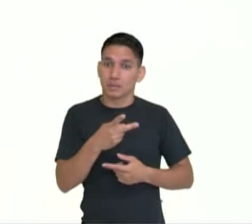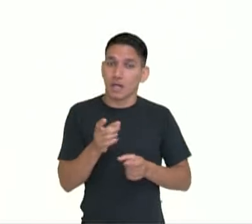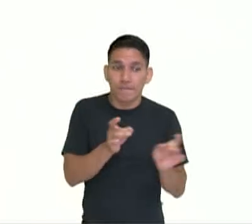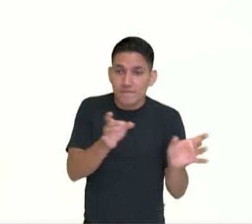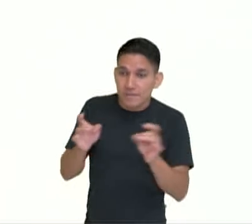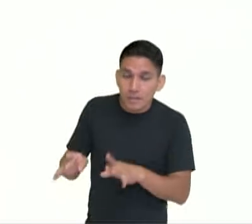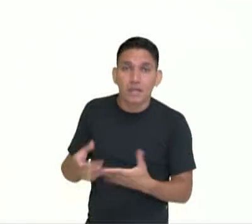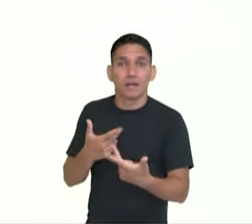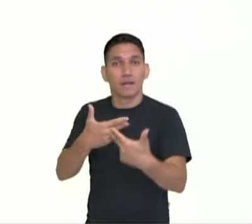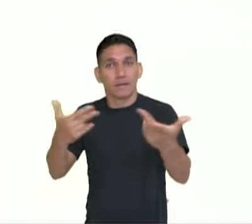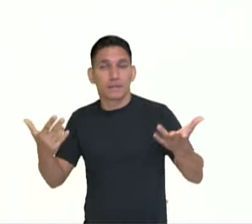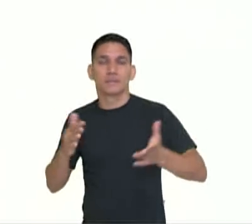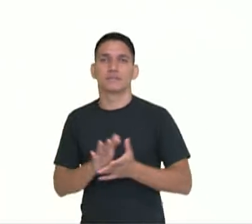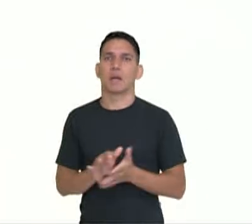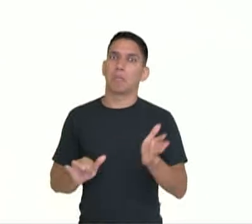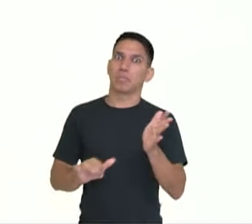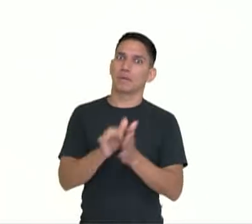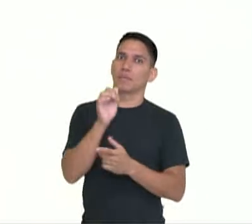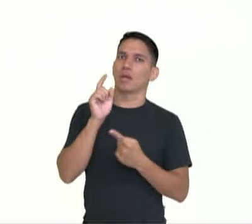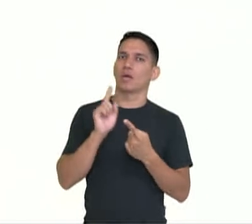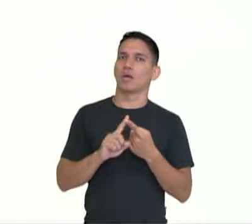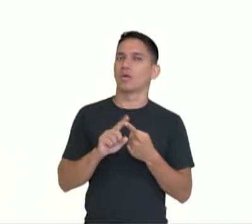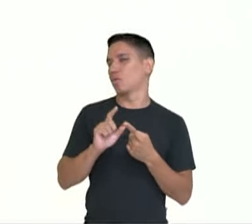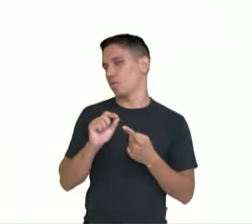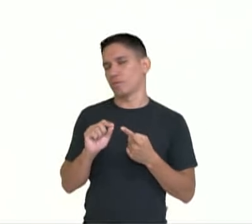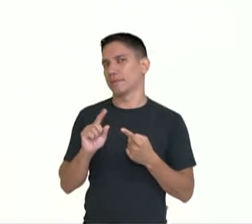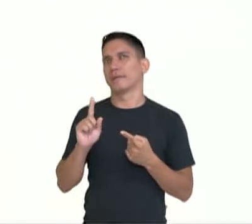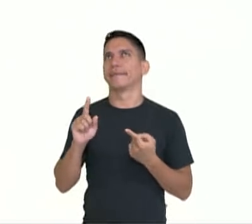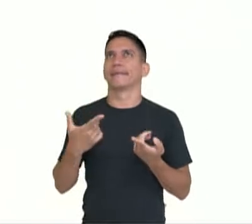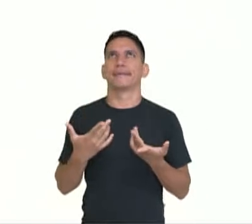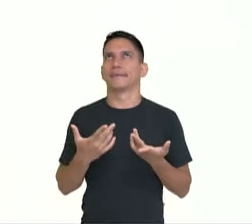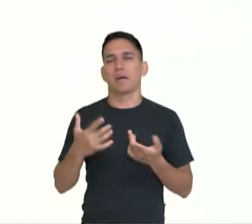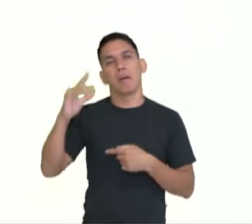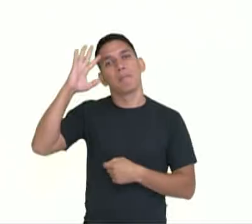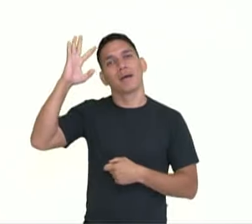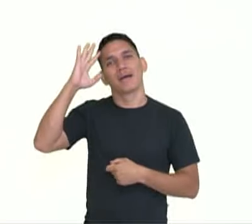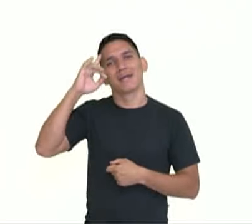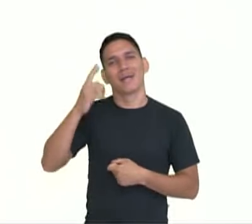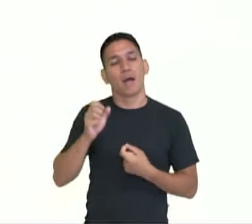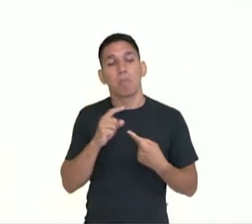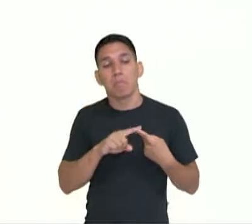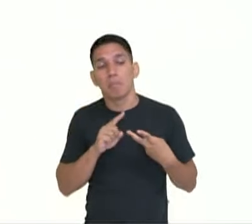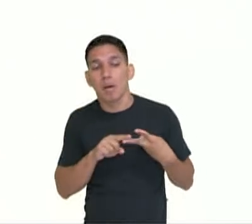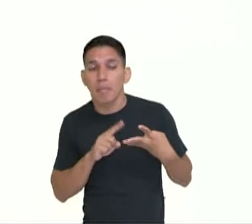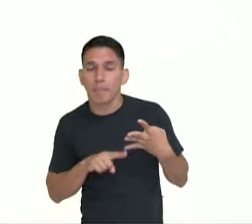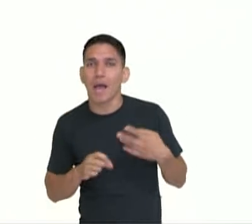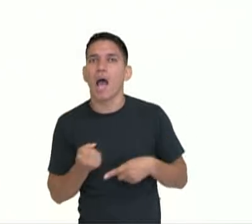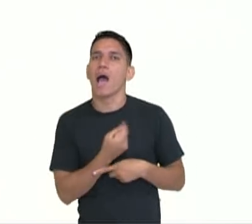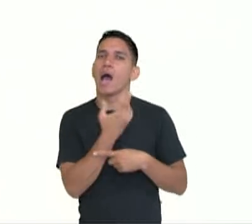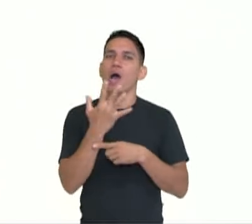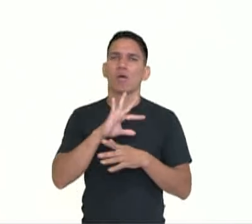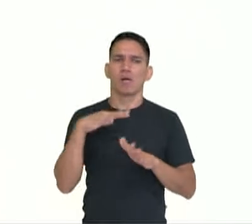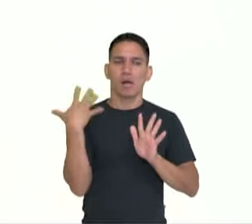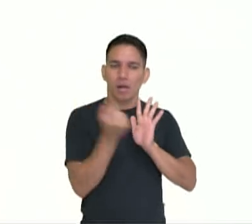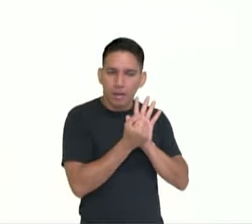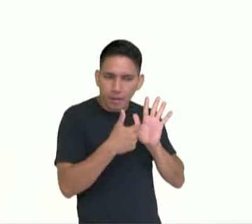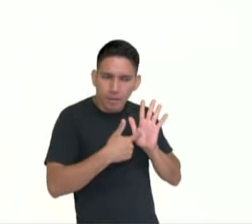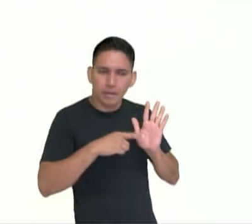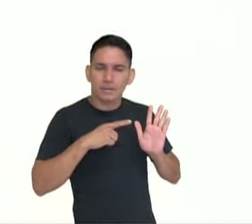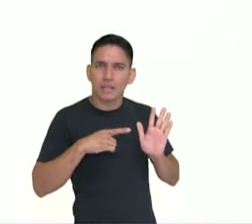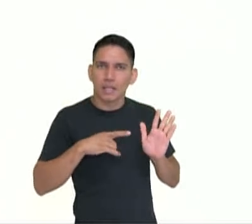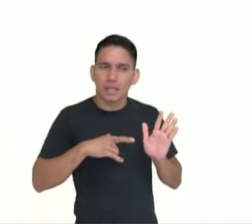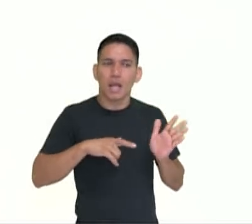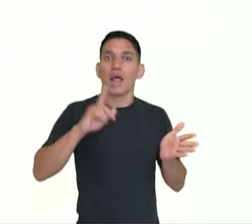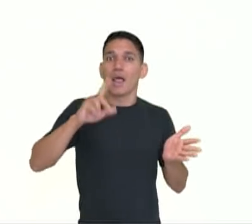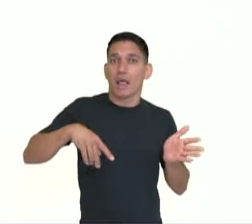você vai ter primeiro, provavelmente, se era necessário para a contabilidade, eles vão desenvolver alguns dos símbolos que